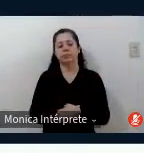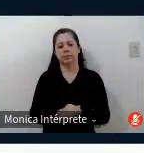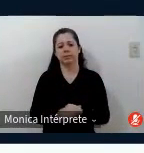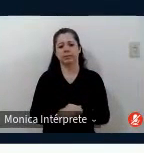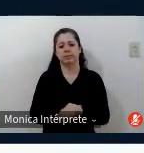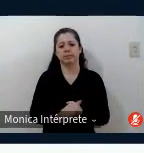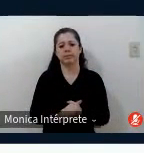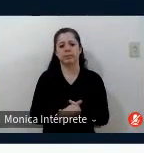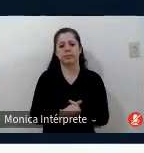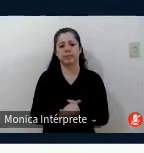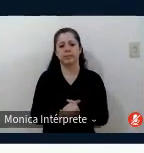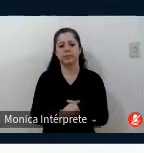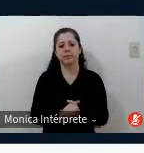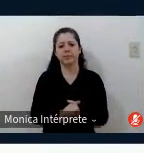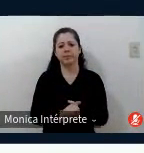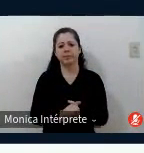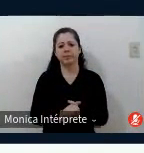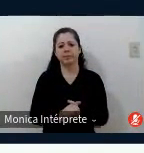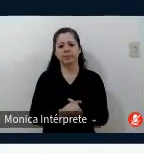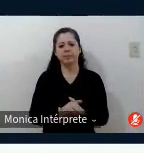passar.